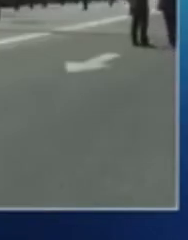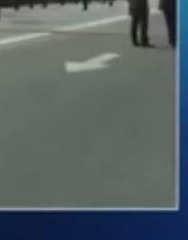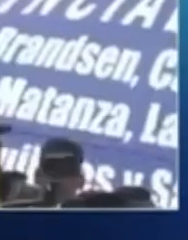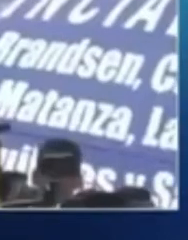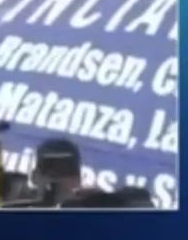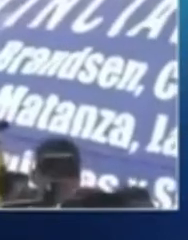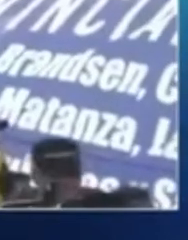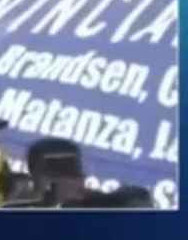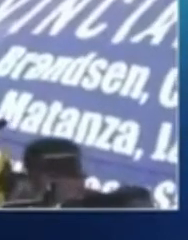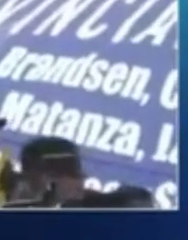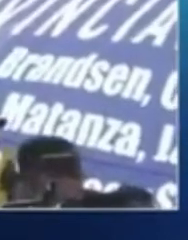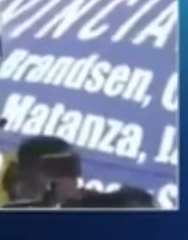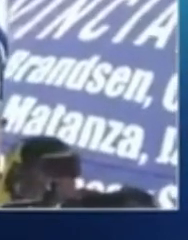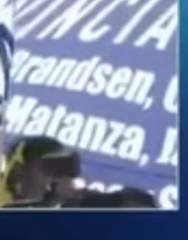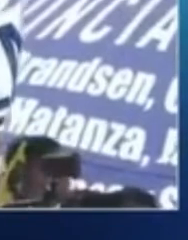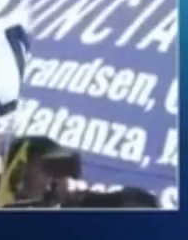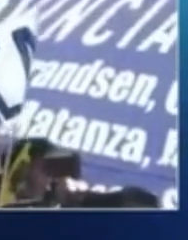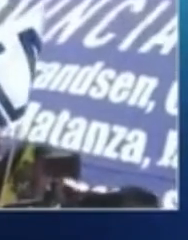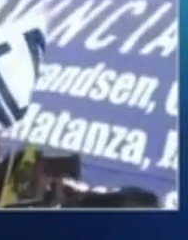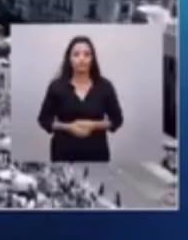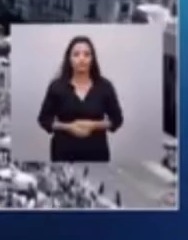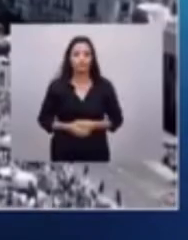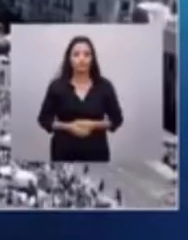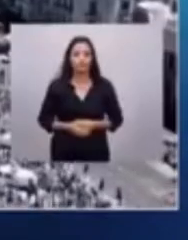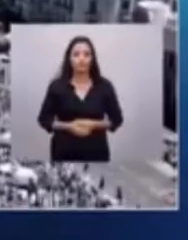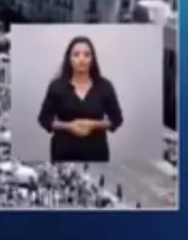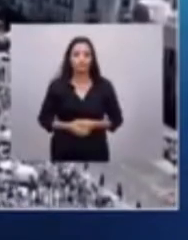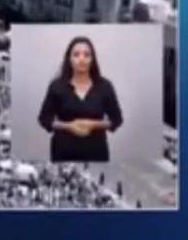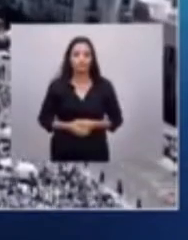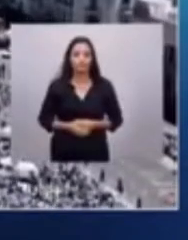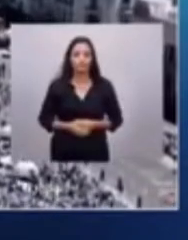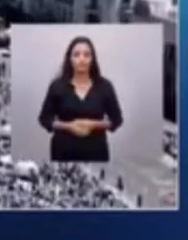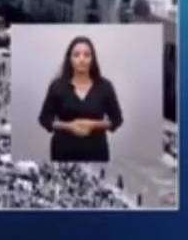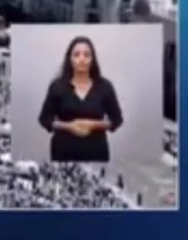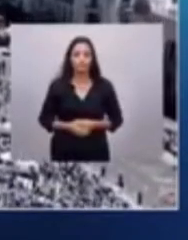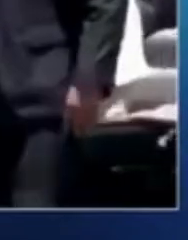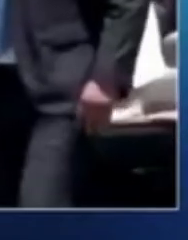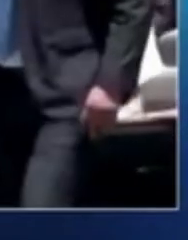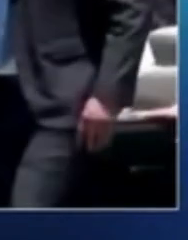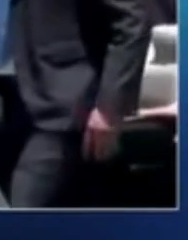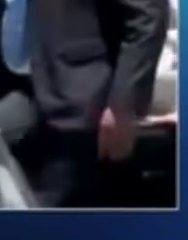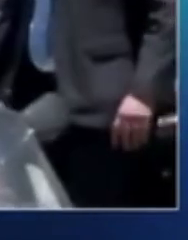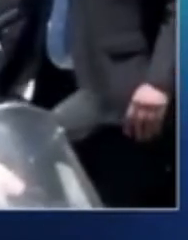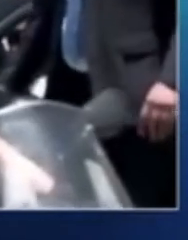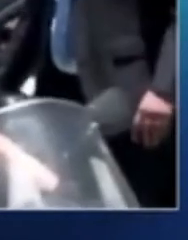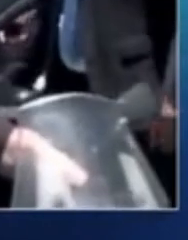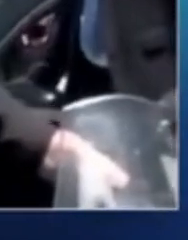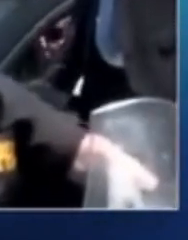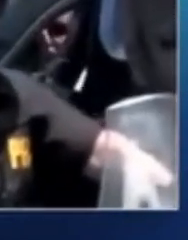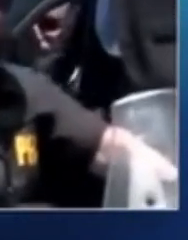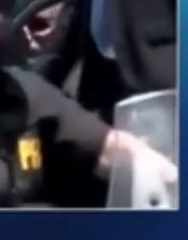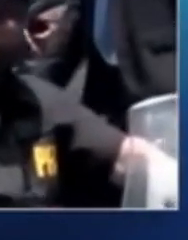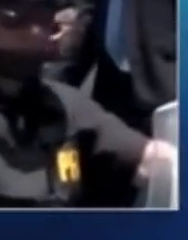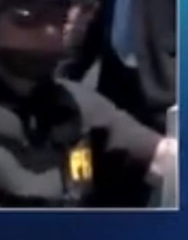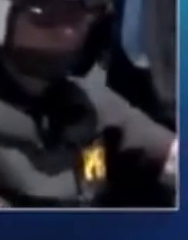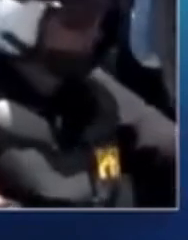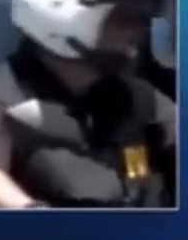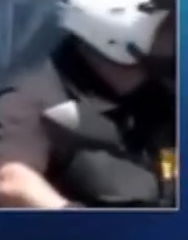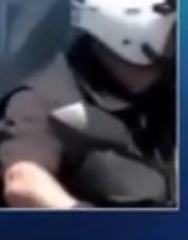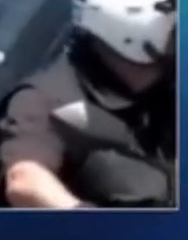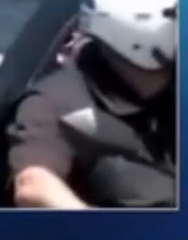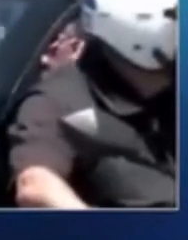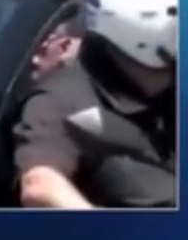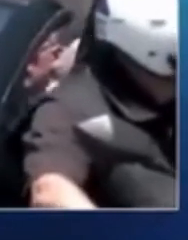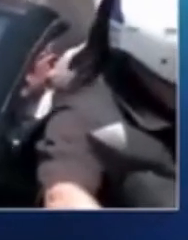né situações de polícia eh constantemente com os protestos eu não Não vejo não analiso a questão da